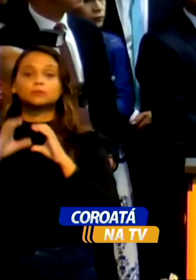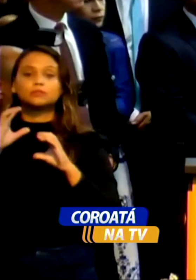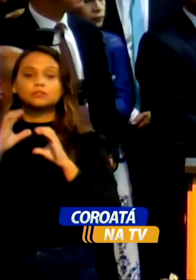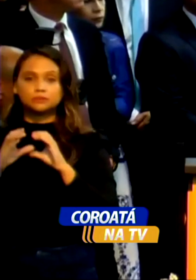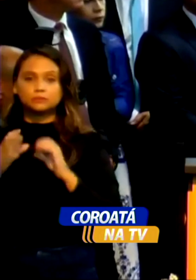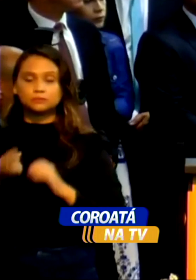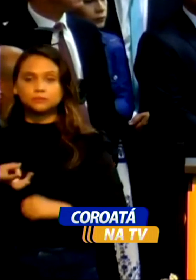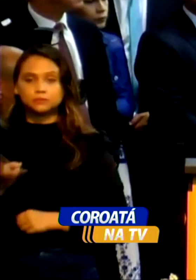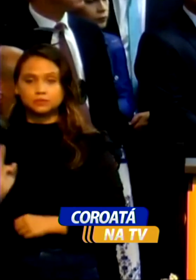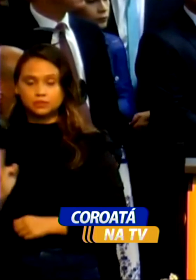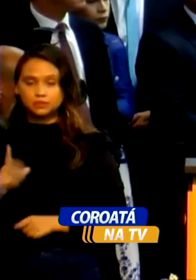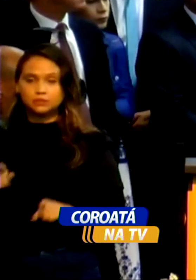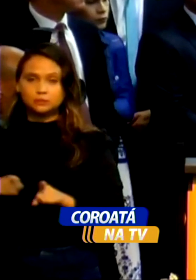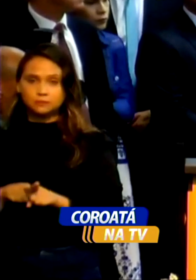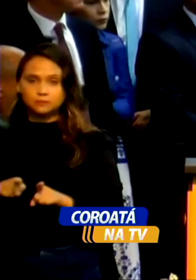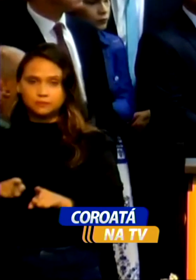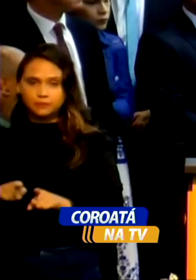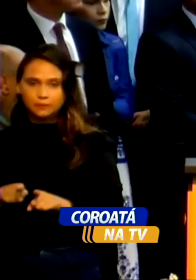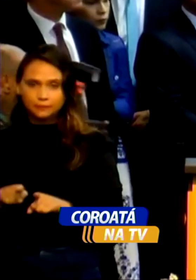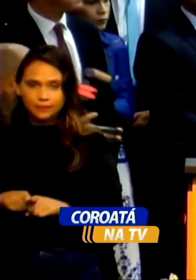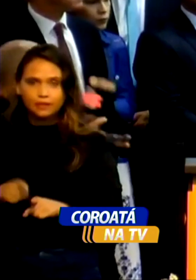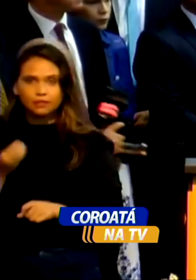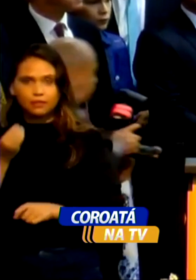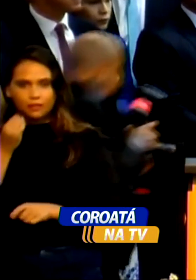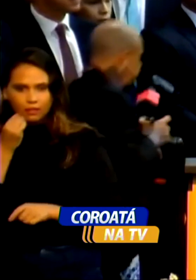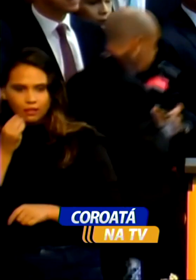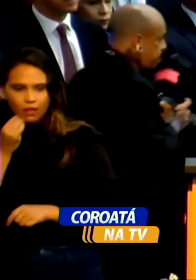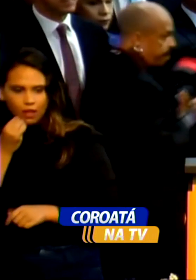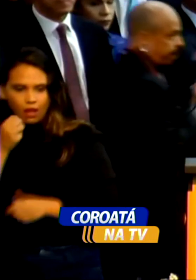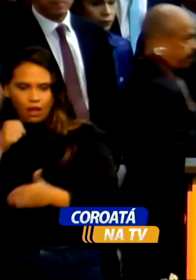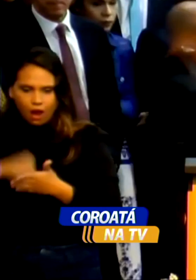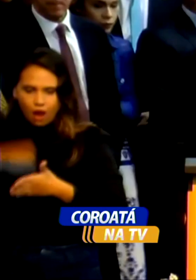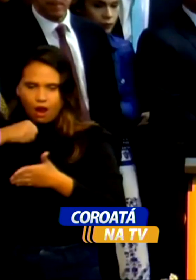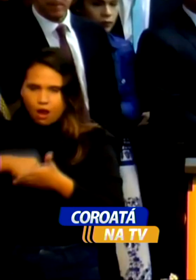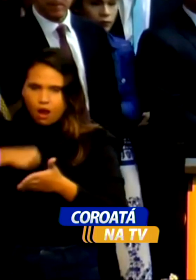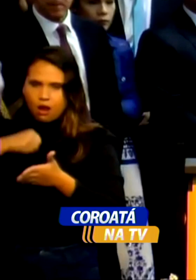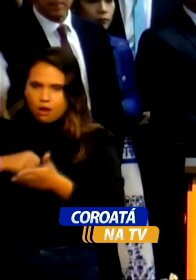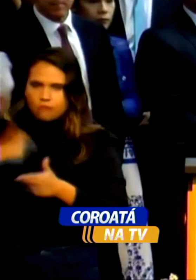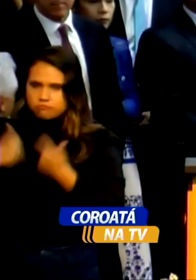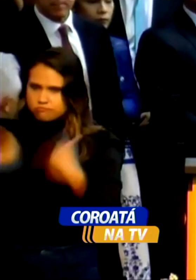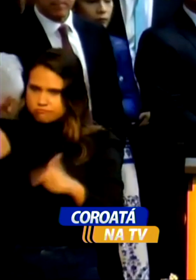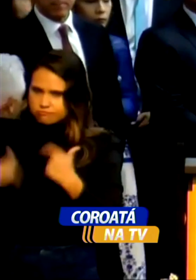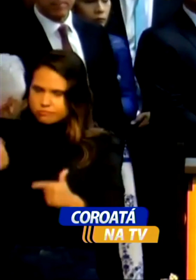que também procura a dura as penas trabalhar de forma árdware